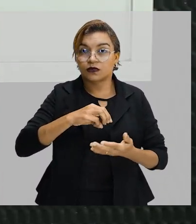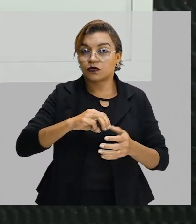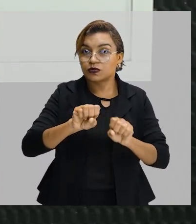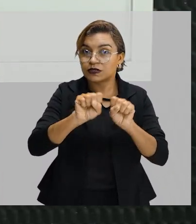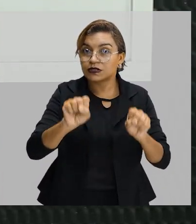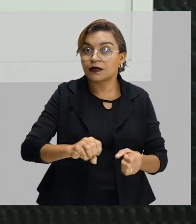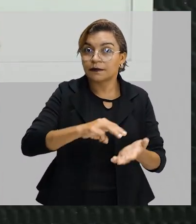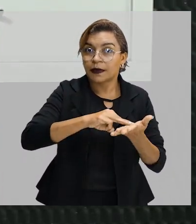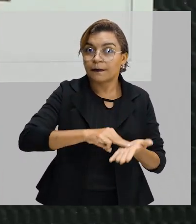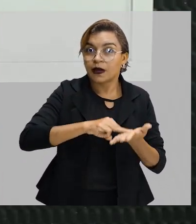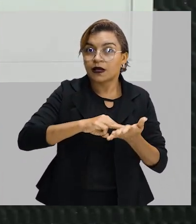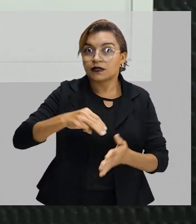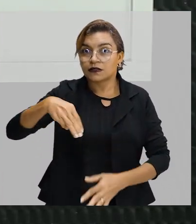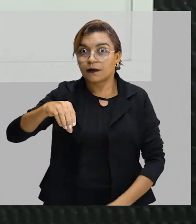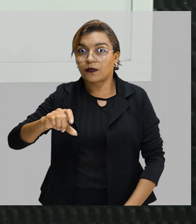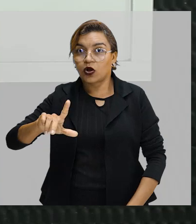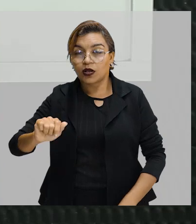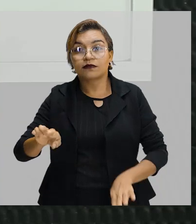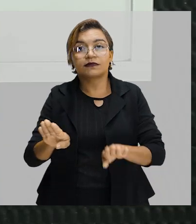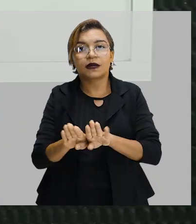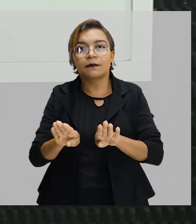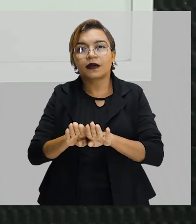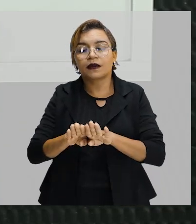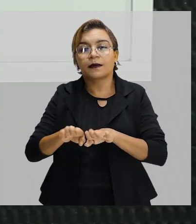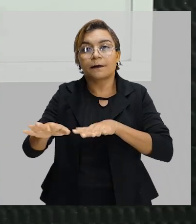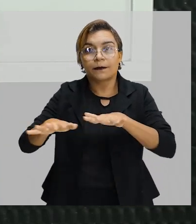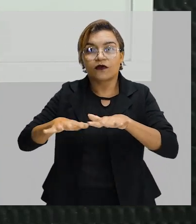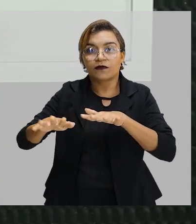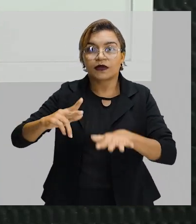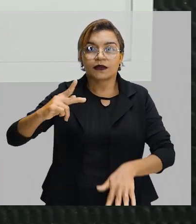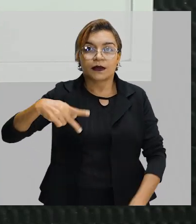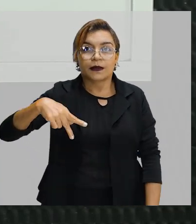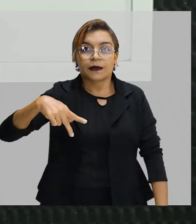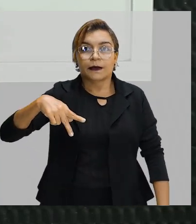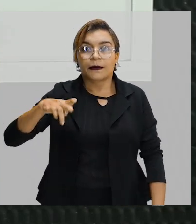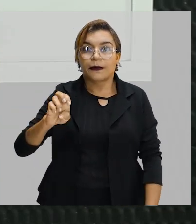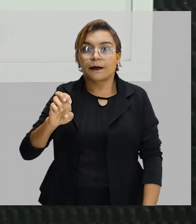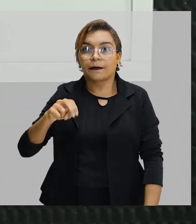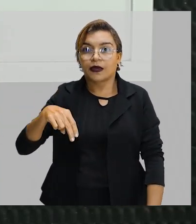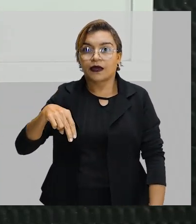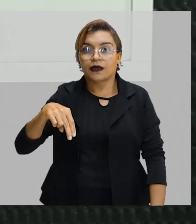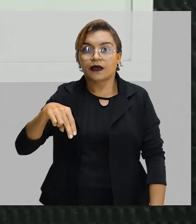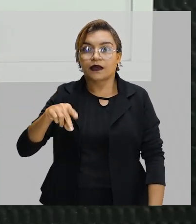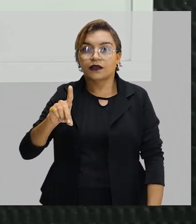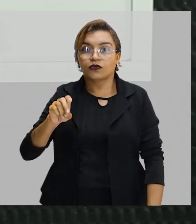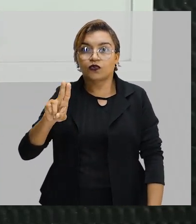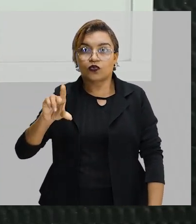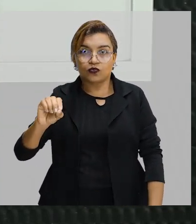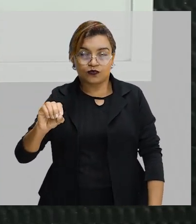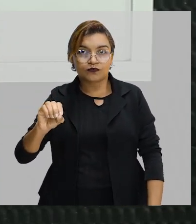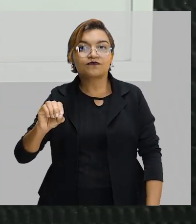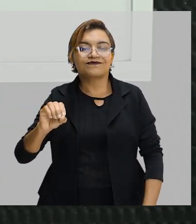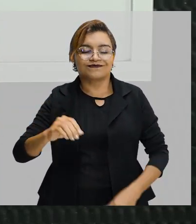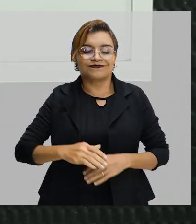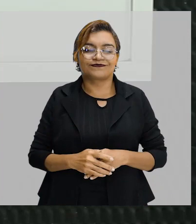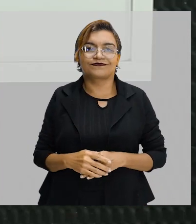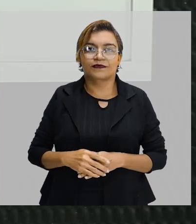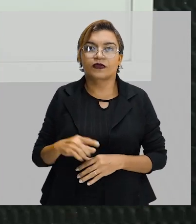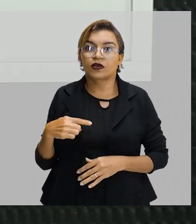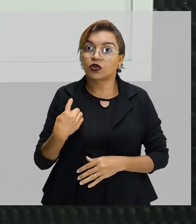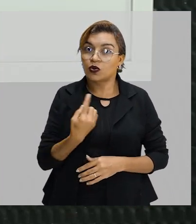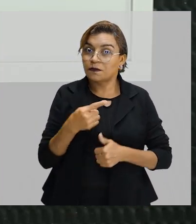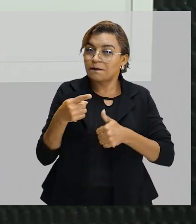Mas também pode ser um movimento de pêndulo, né? Um movimento pendular, tá ok? Então nós